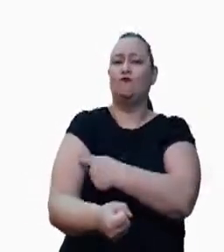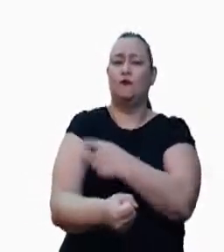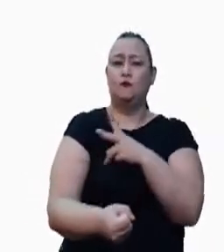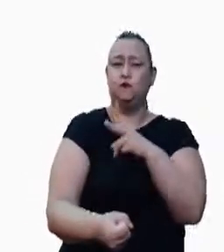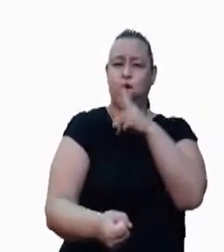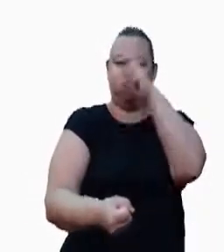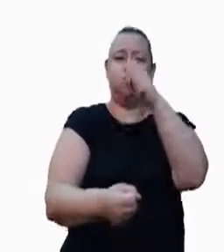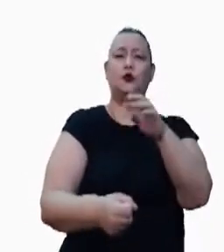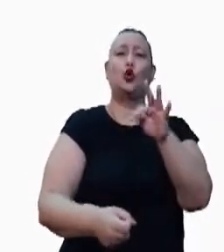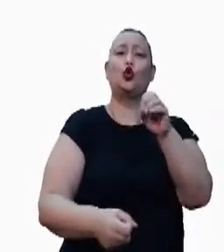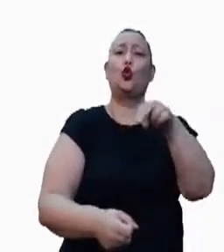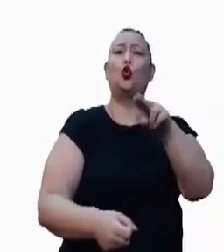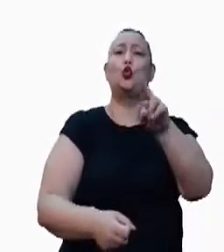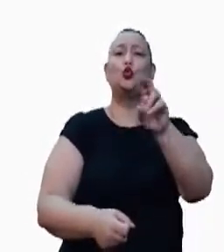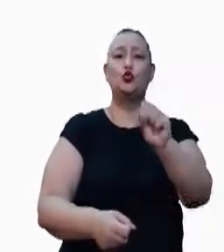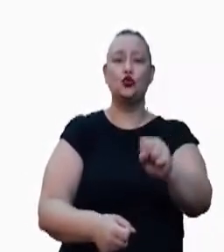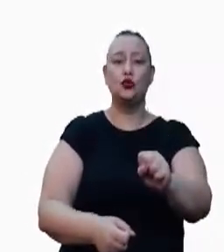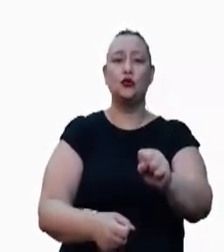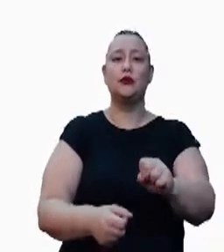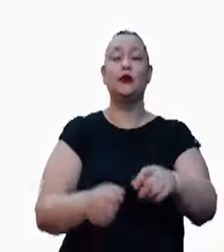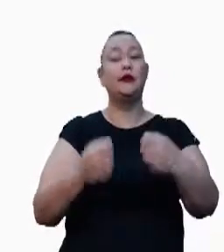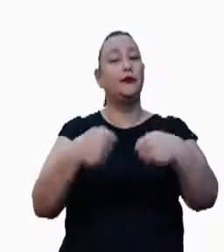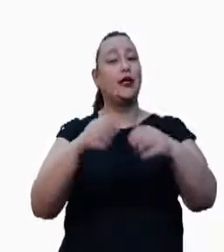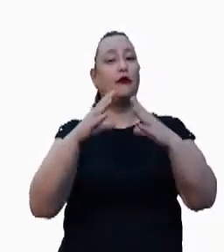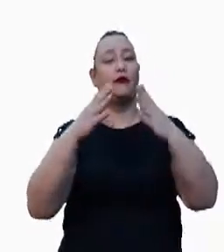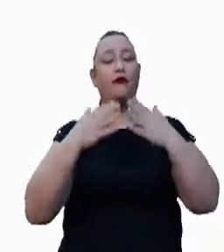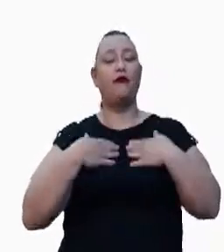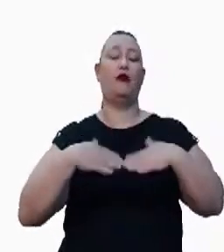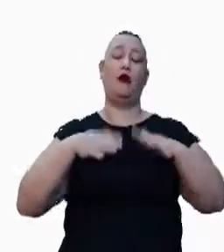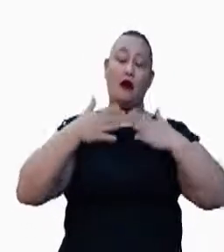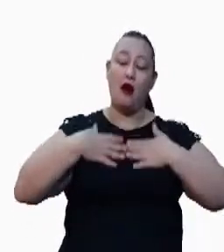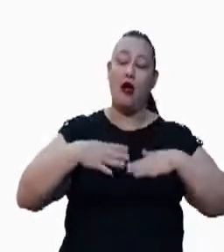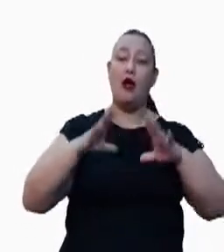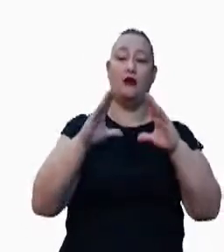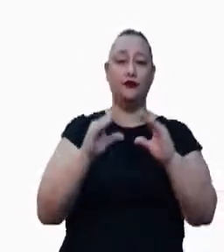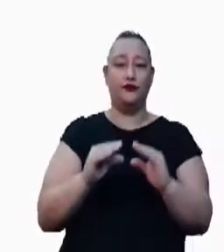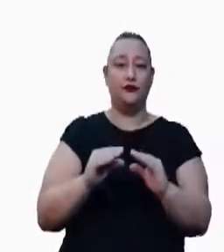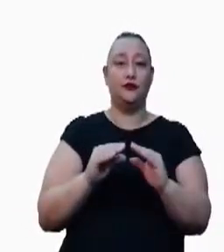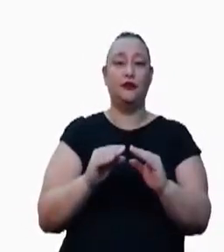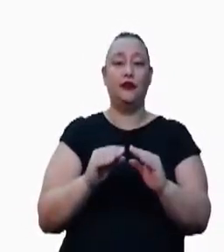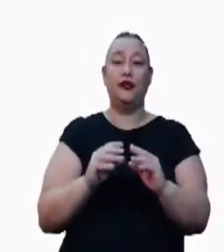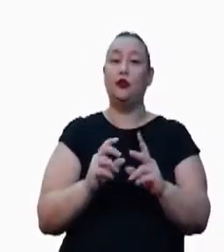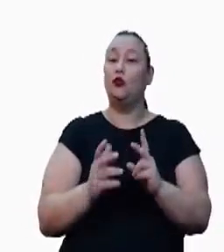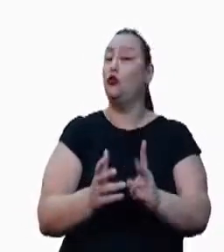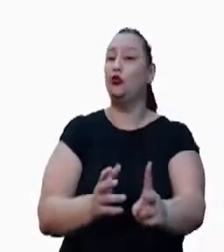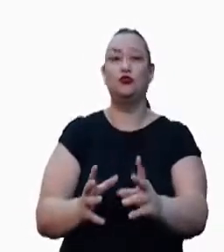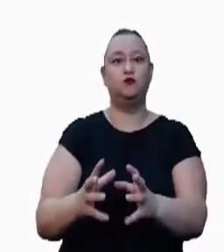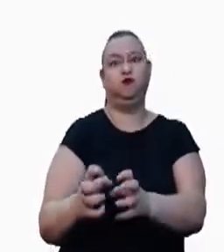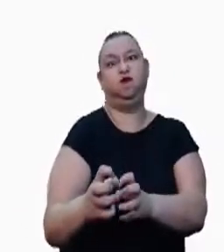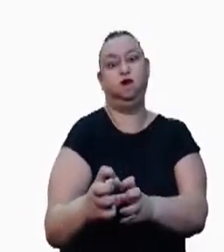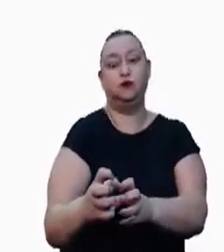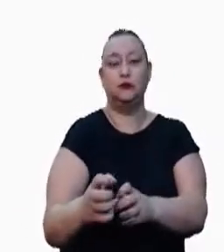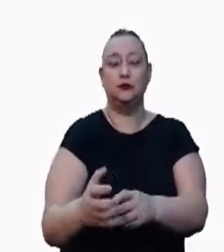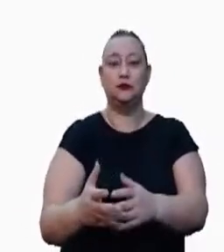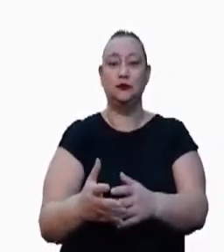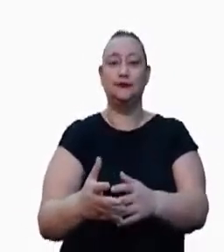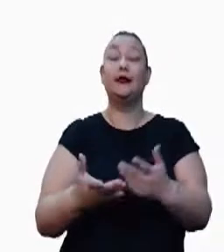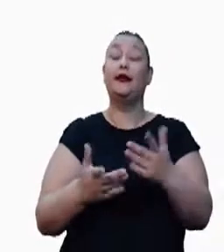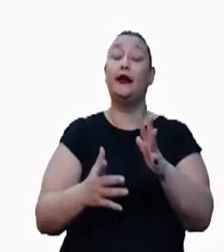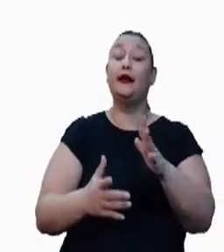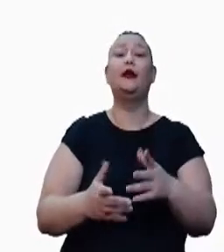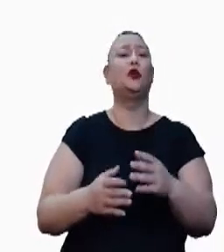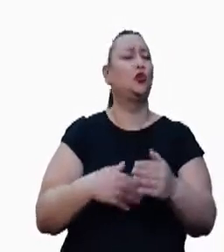Então, o que é o tônus? Esse músculo, assim, que era para estar relaxado quando eu estou sentada, ele mantém um certo estímulo.